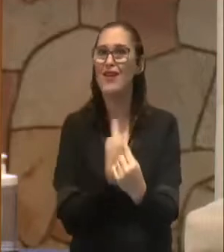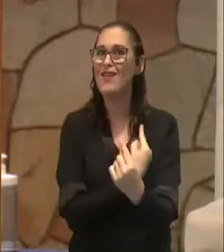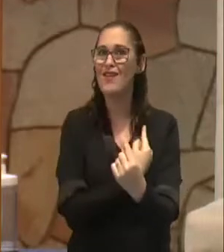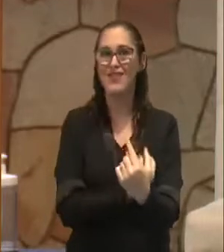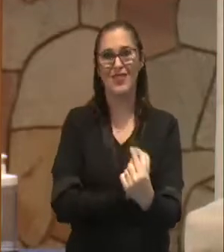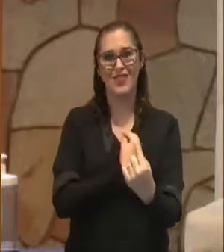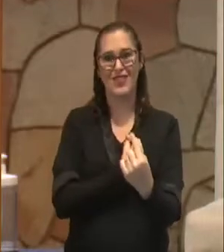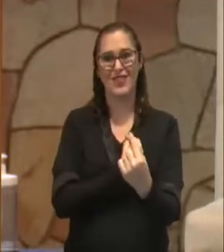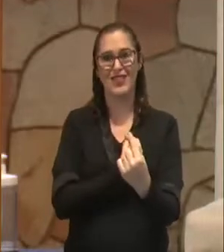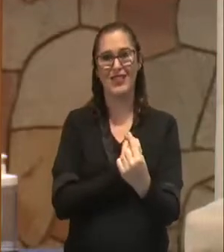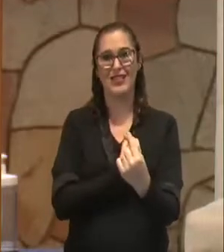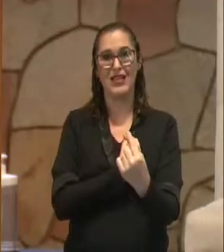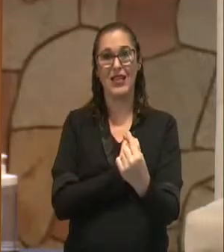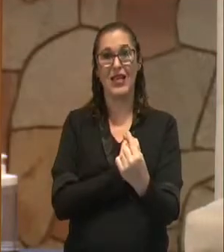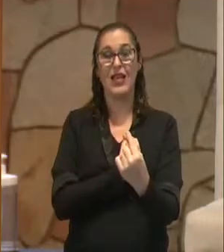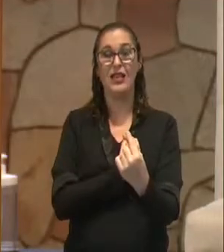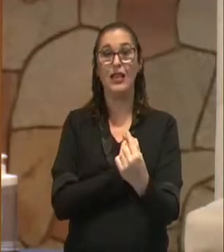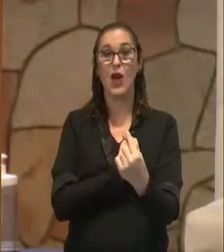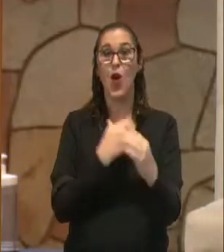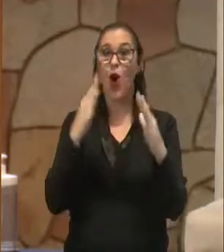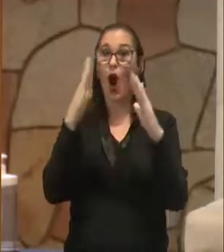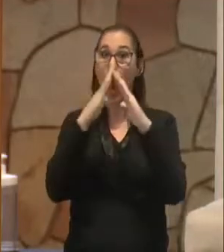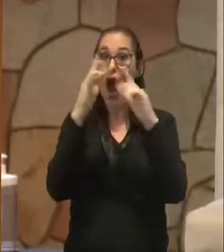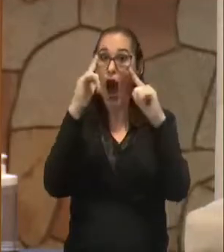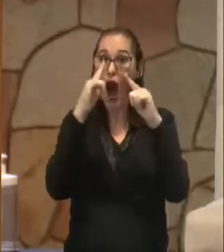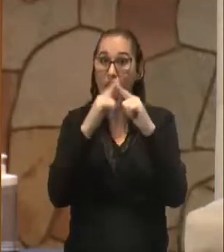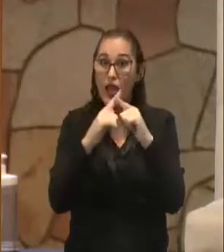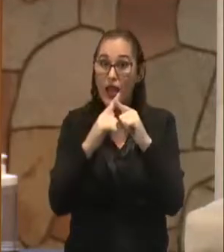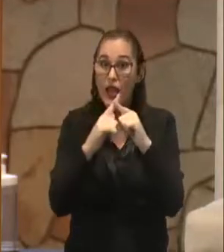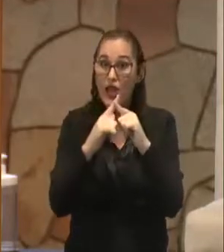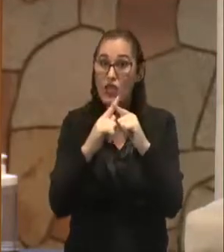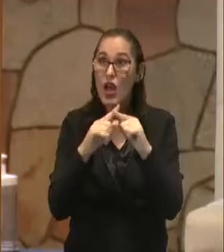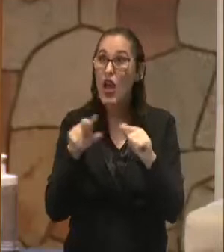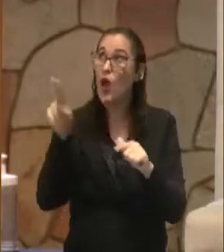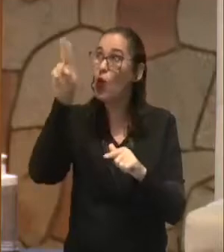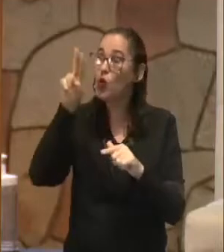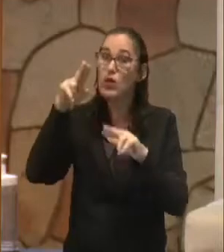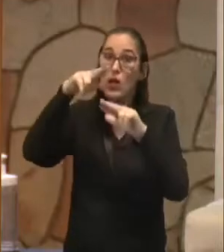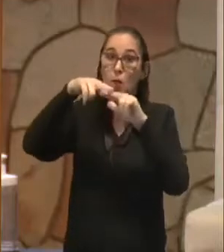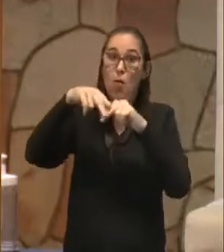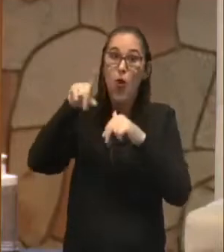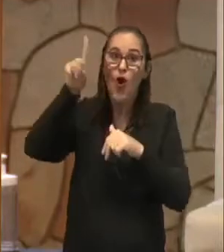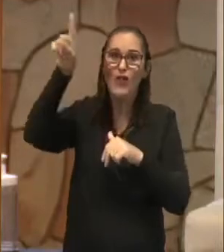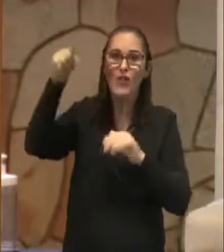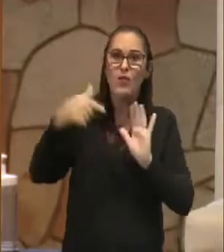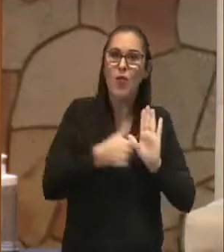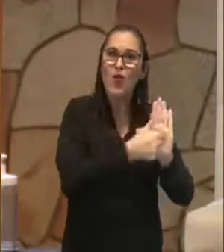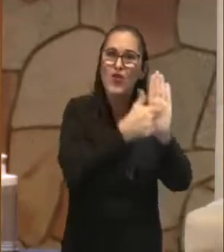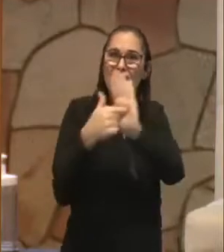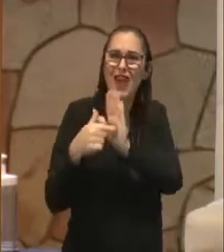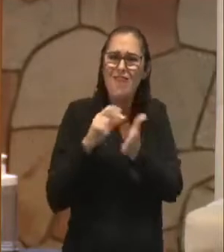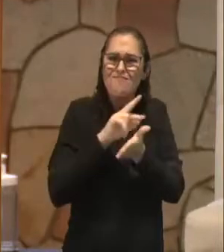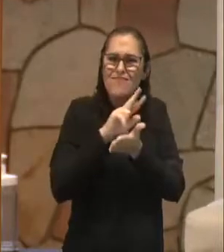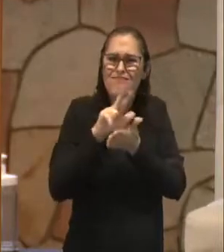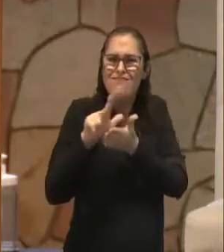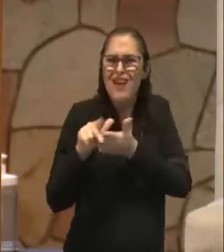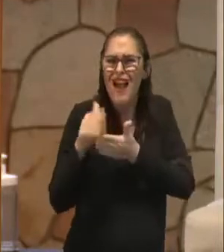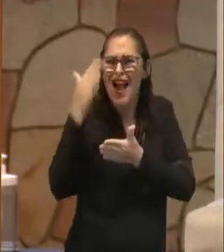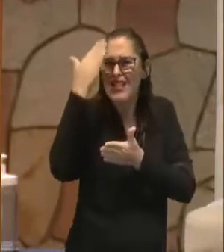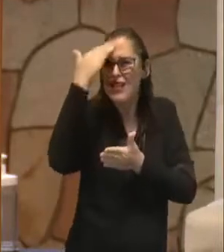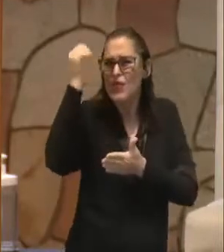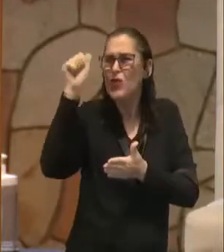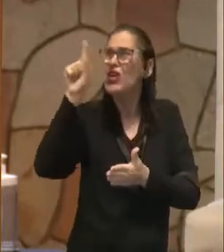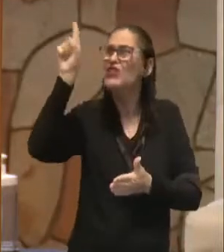para que pela igreja a multiforme sabedoria de Deus fosse revelada. O propósito de Deus é que